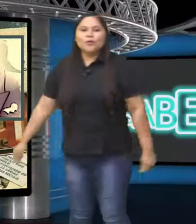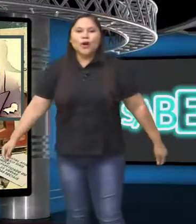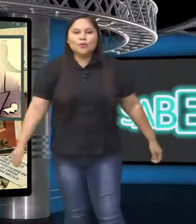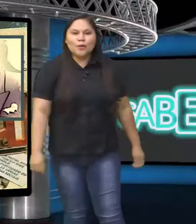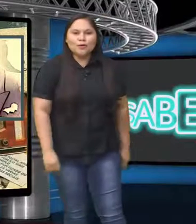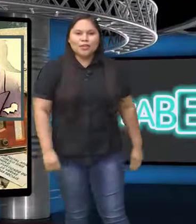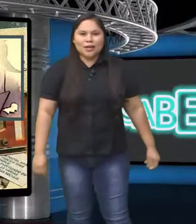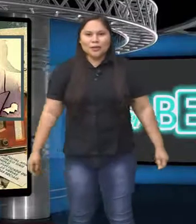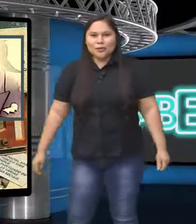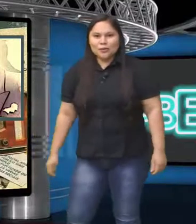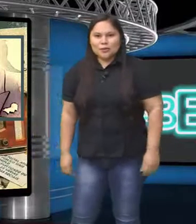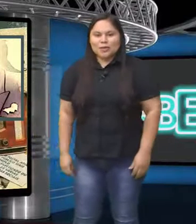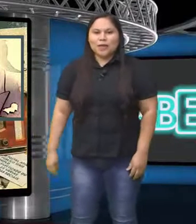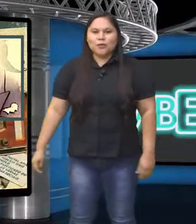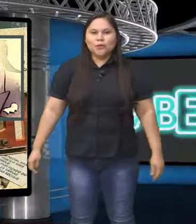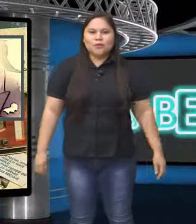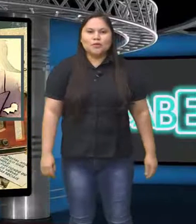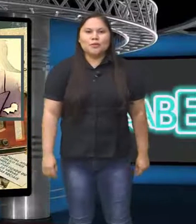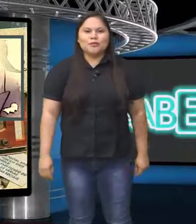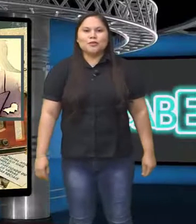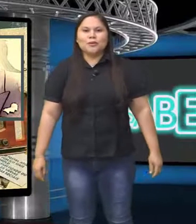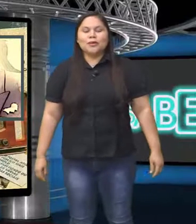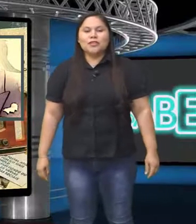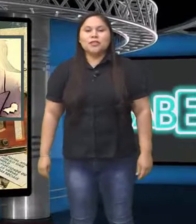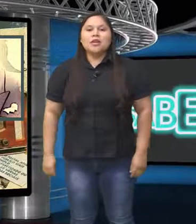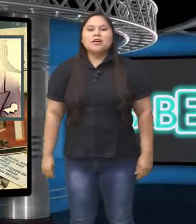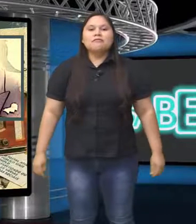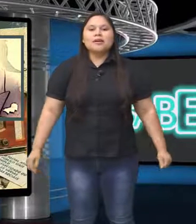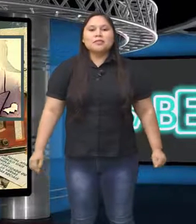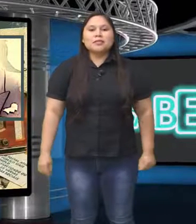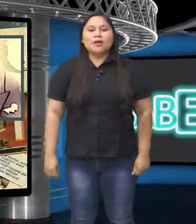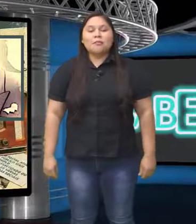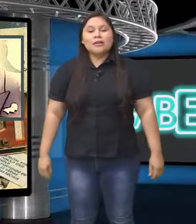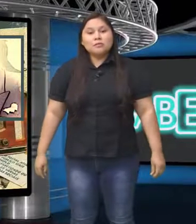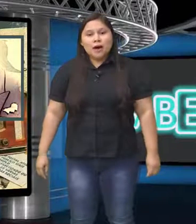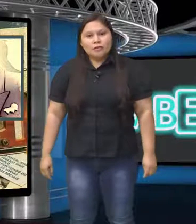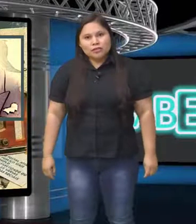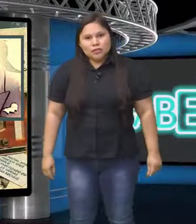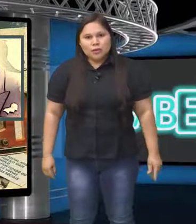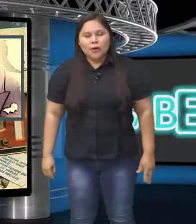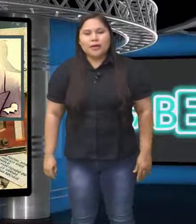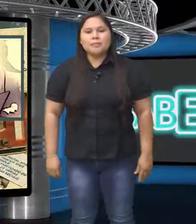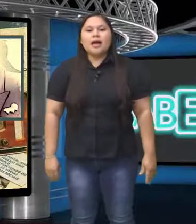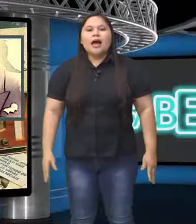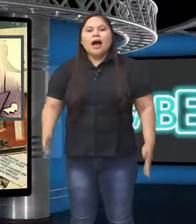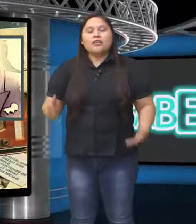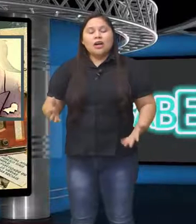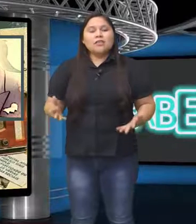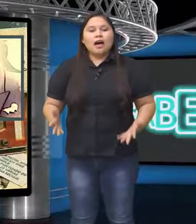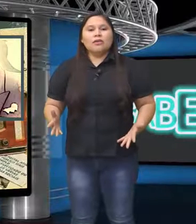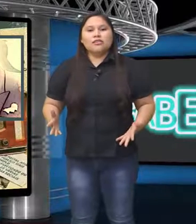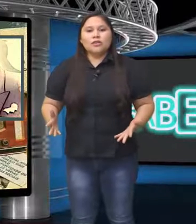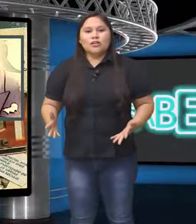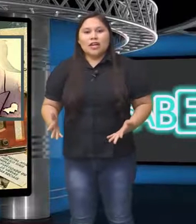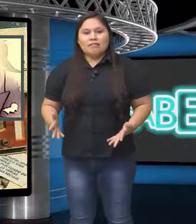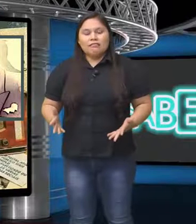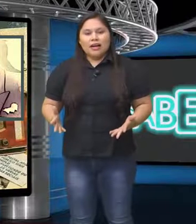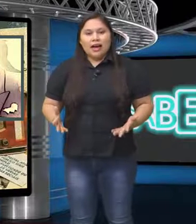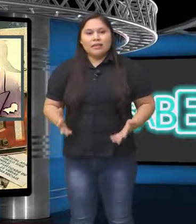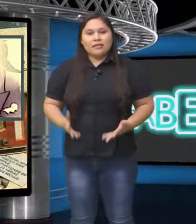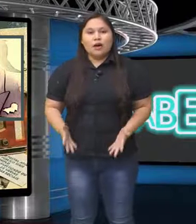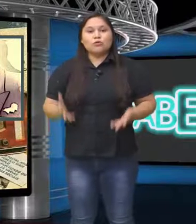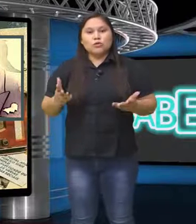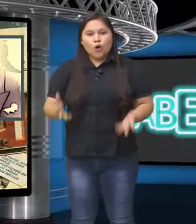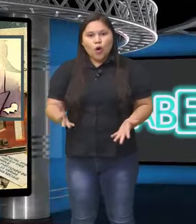O nosso bom dia a todos os alunos, aos professores. Vamos então a mais uma aula de história. A nossa aula de hoje vai